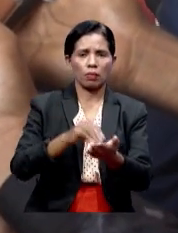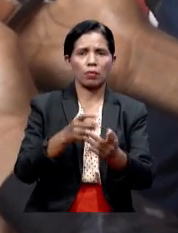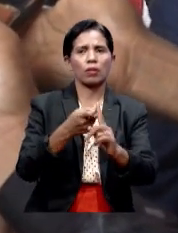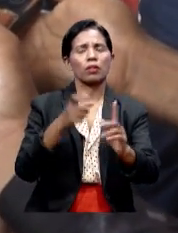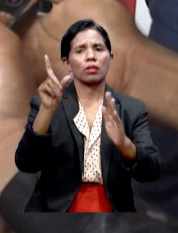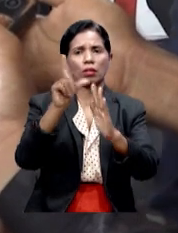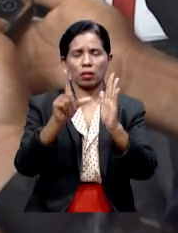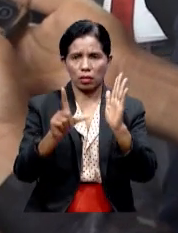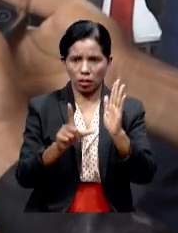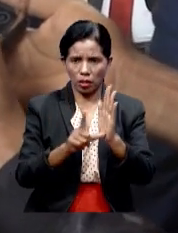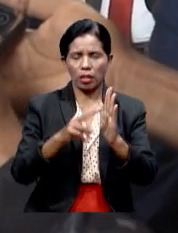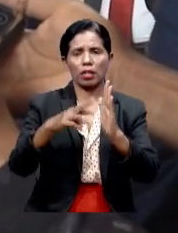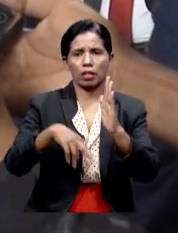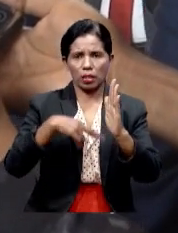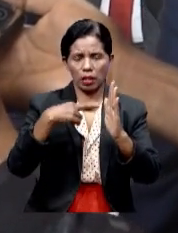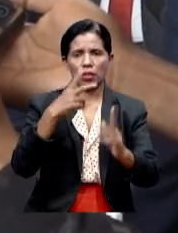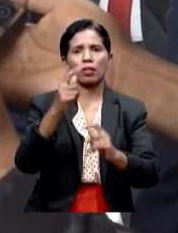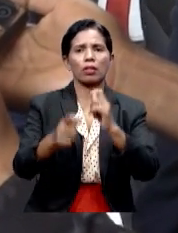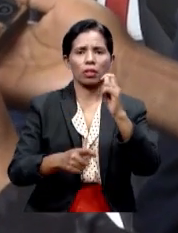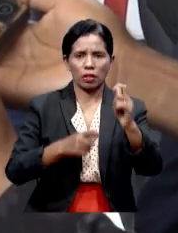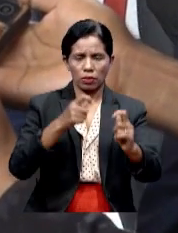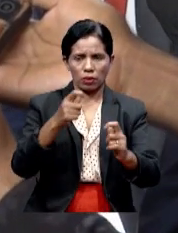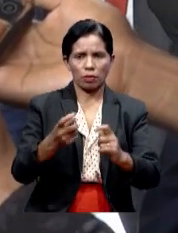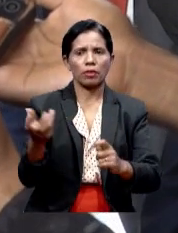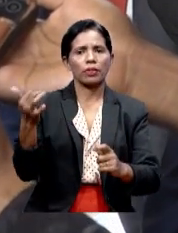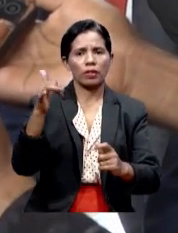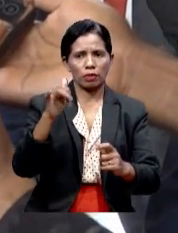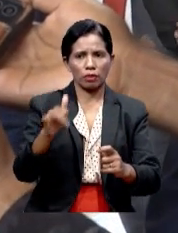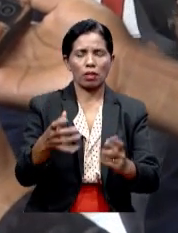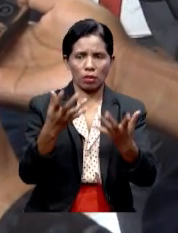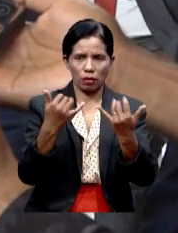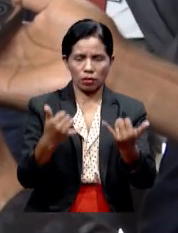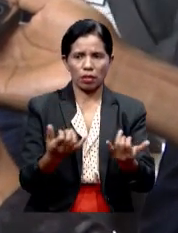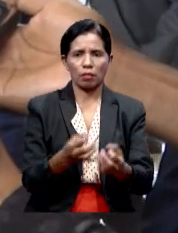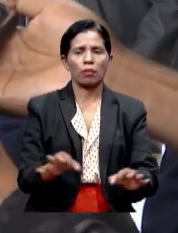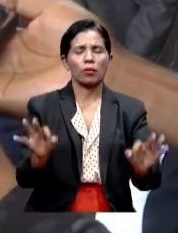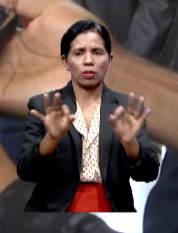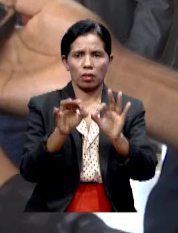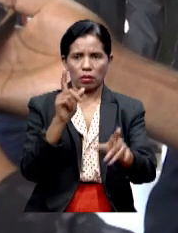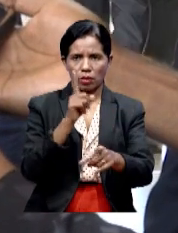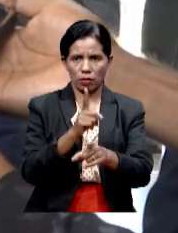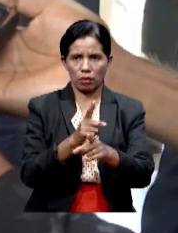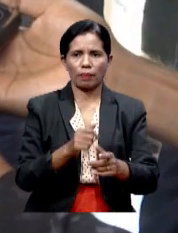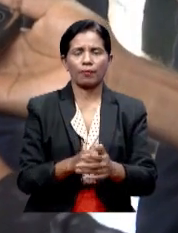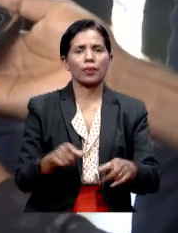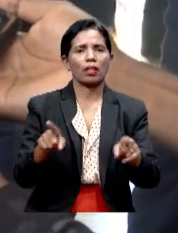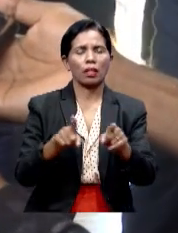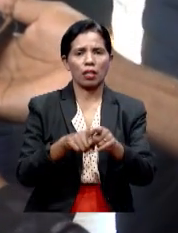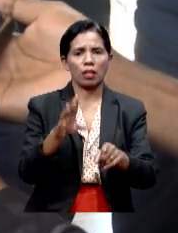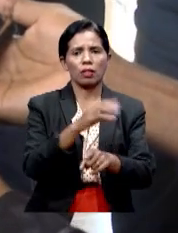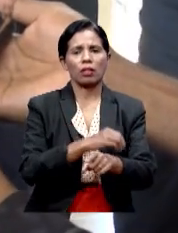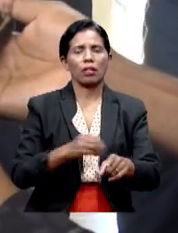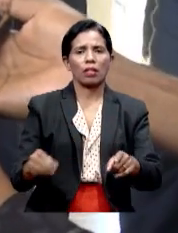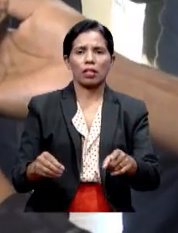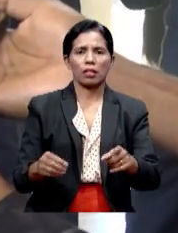leis, regras, tecnologia, neve, ora de lá um importante tertebes nessa digitalização,